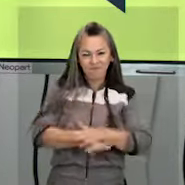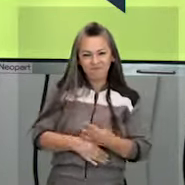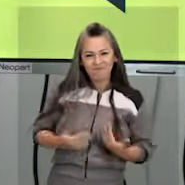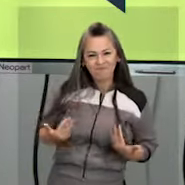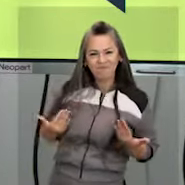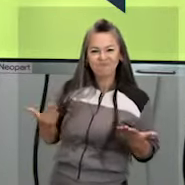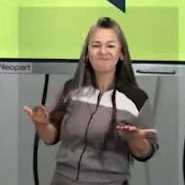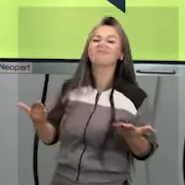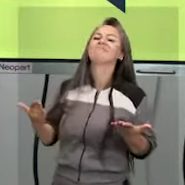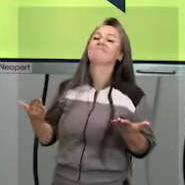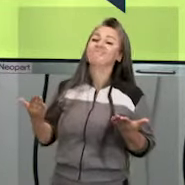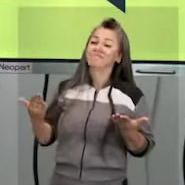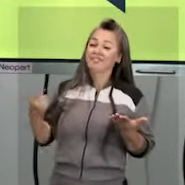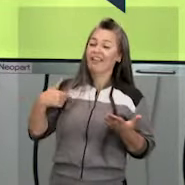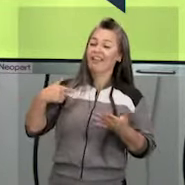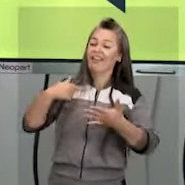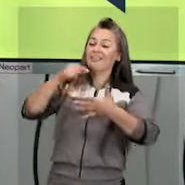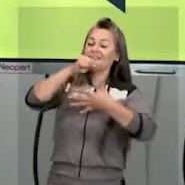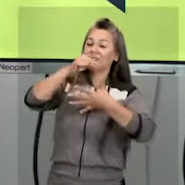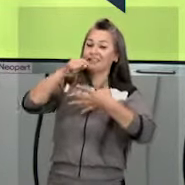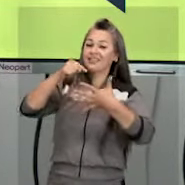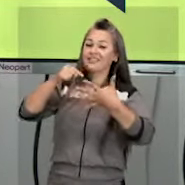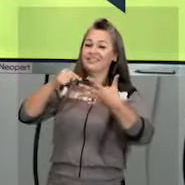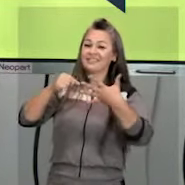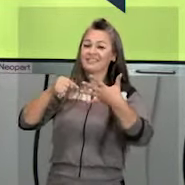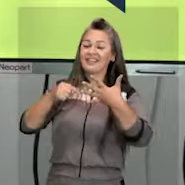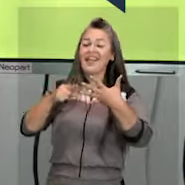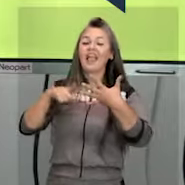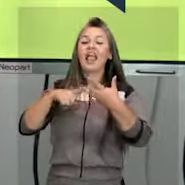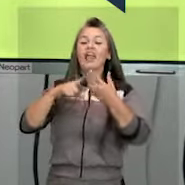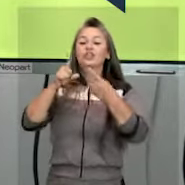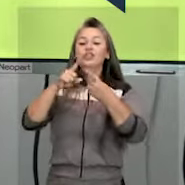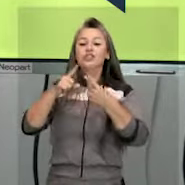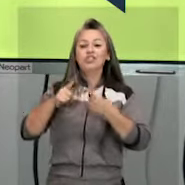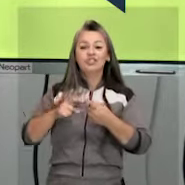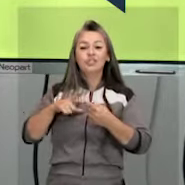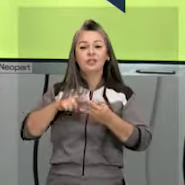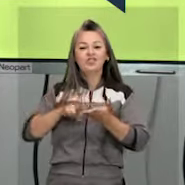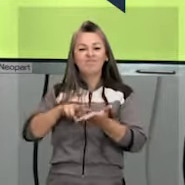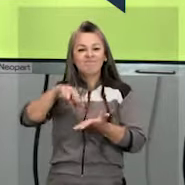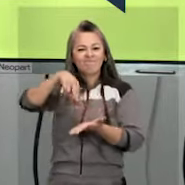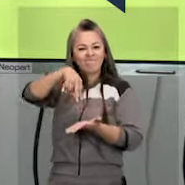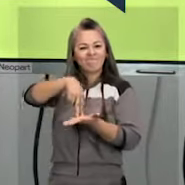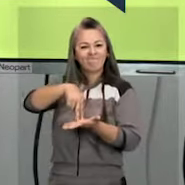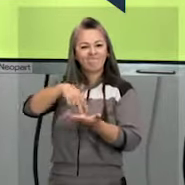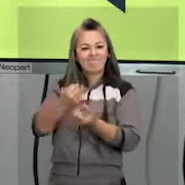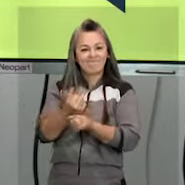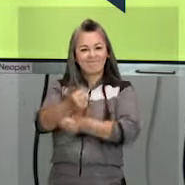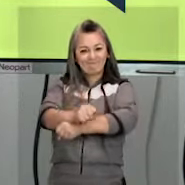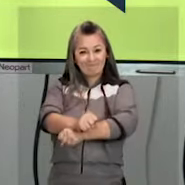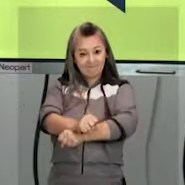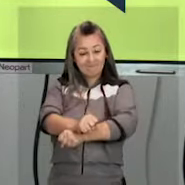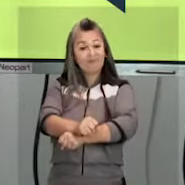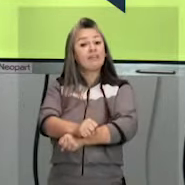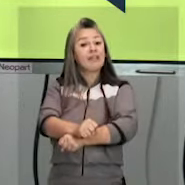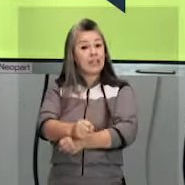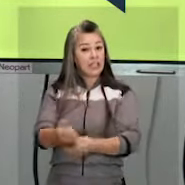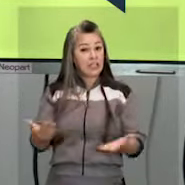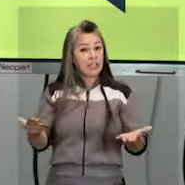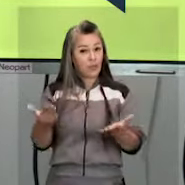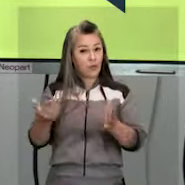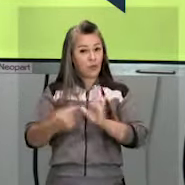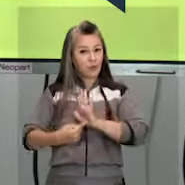de resistência do trabalho escravo. E aí, né, agora a gente vai ver, né, imagens captadas